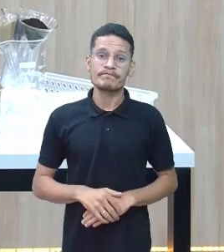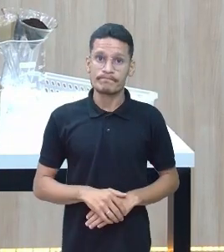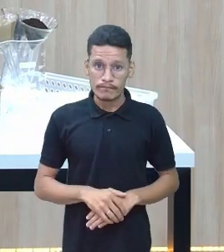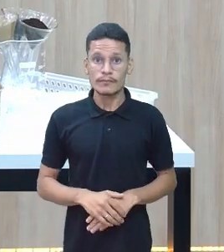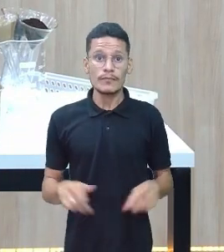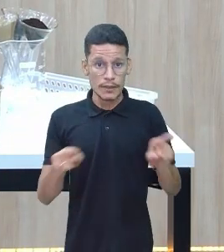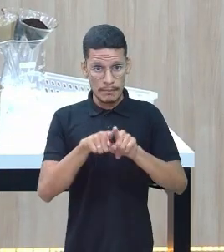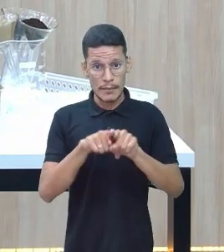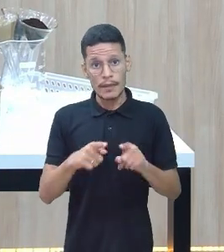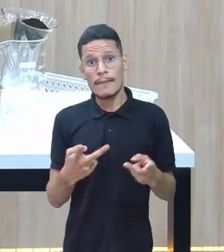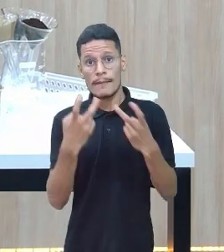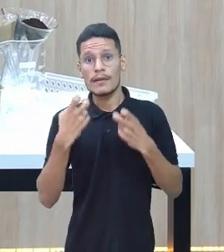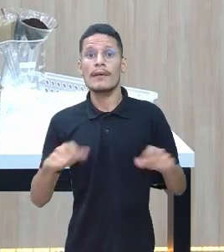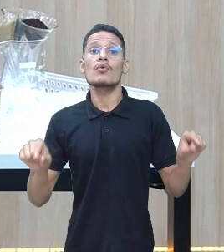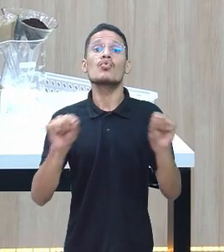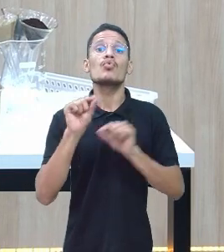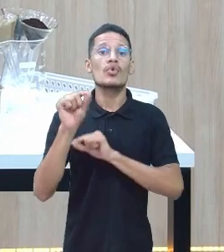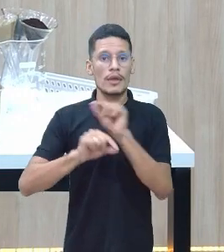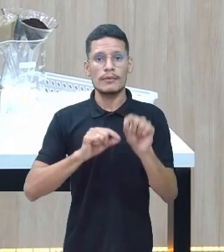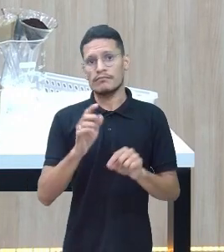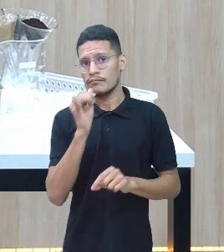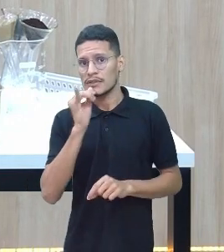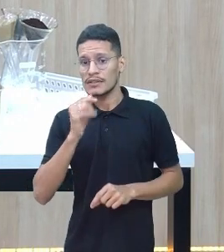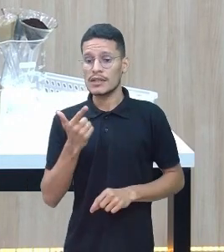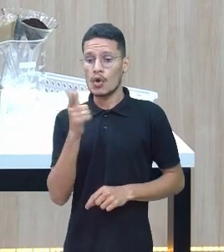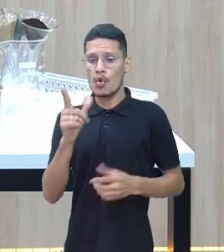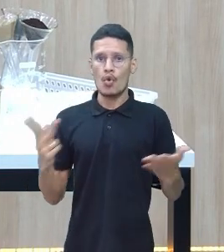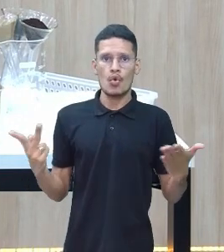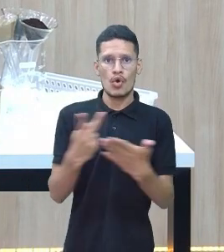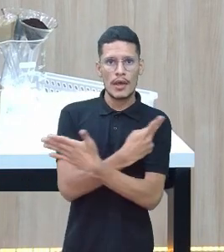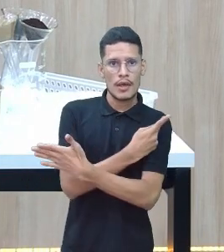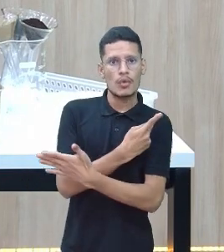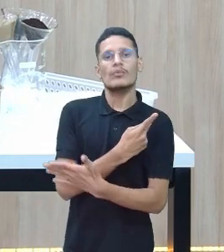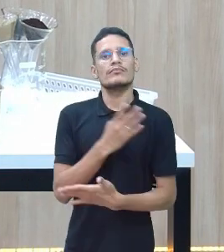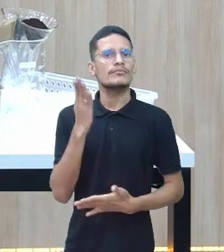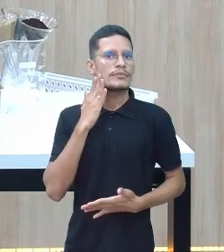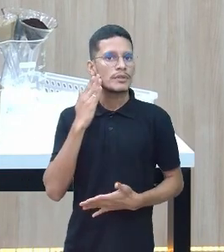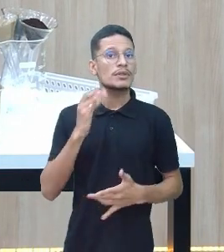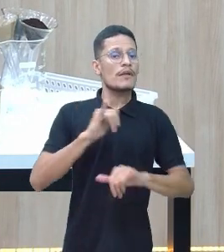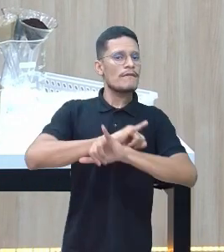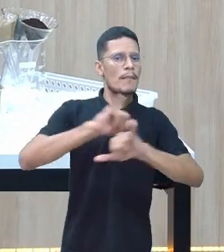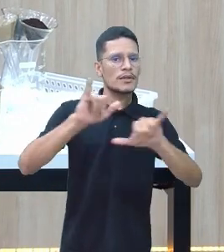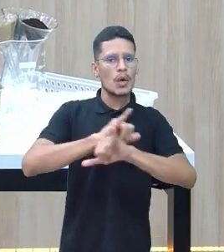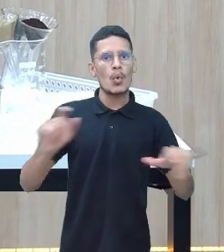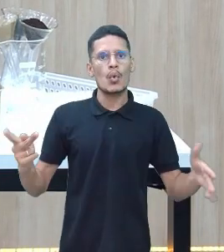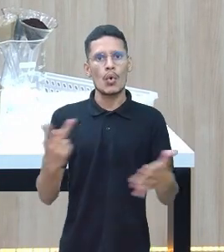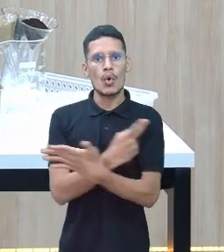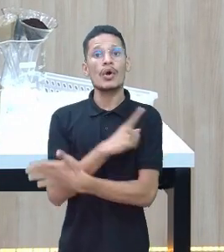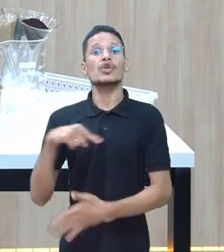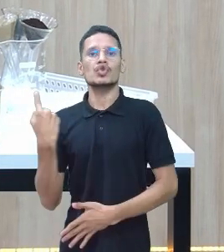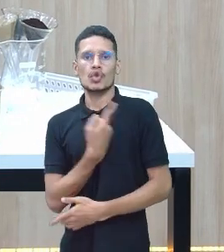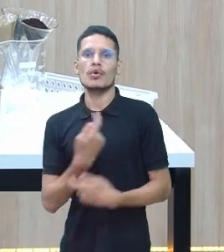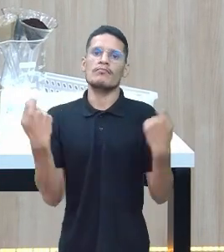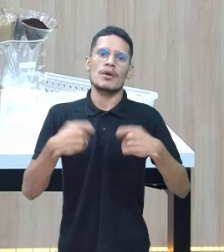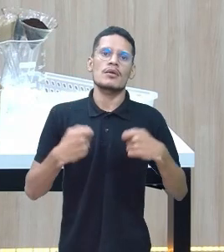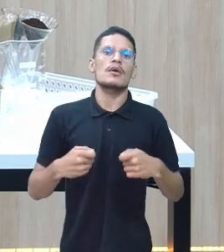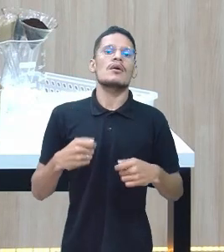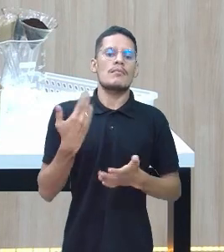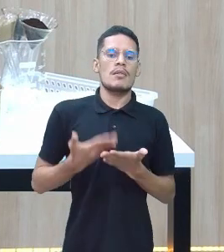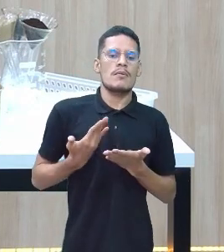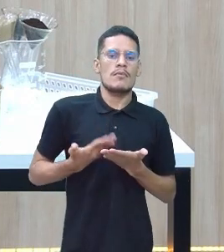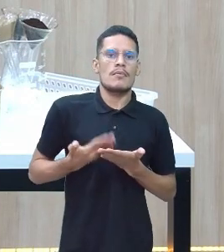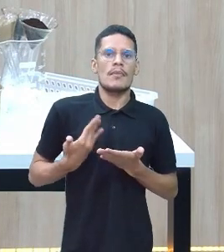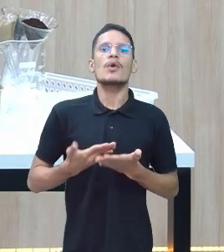que existe um outro erro, ou seja, equívoco ou informações que a gente precisa estudar, que a gente precisa